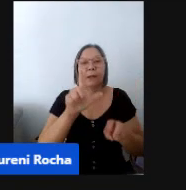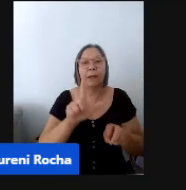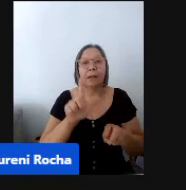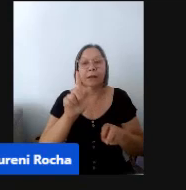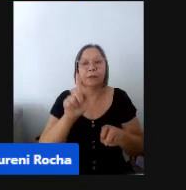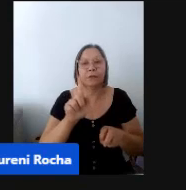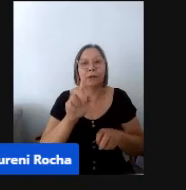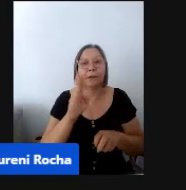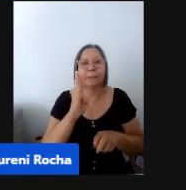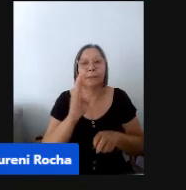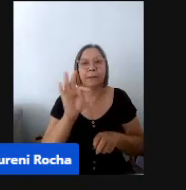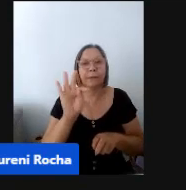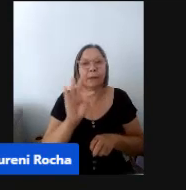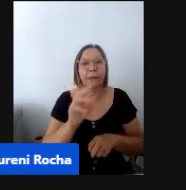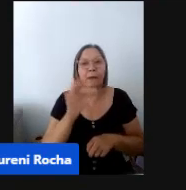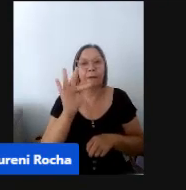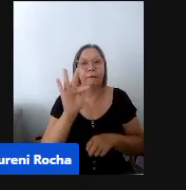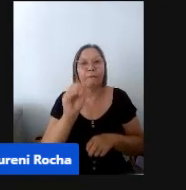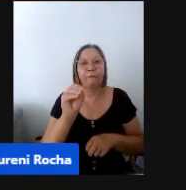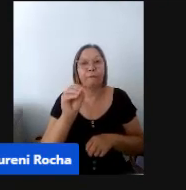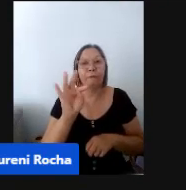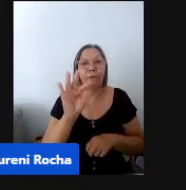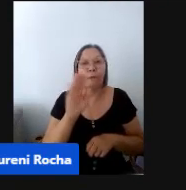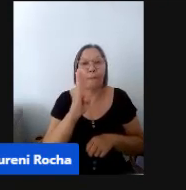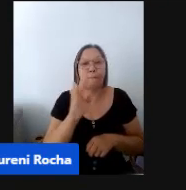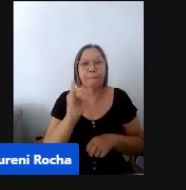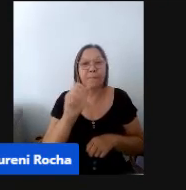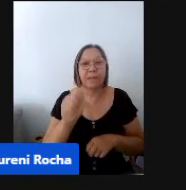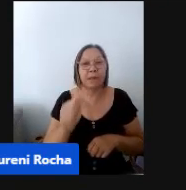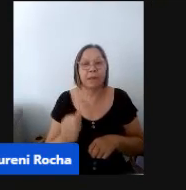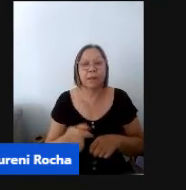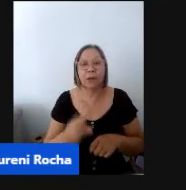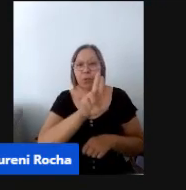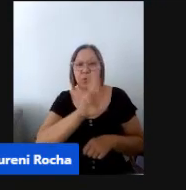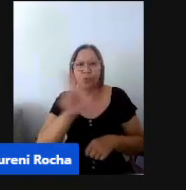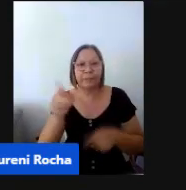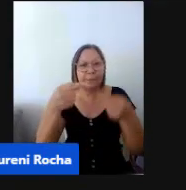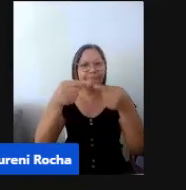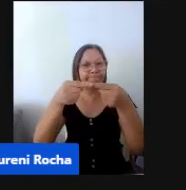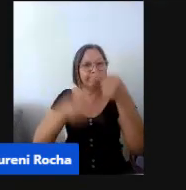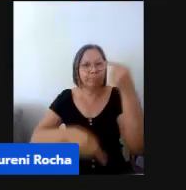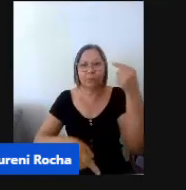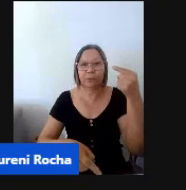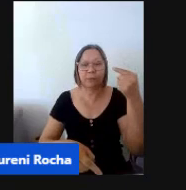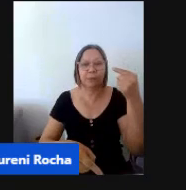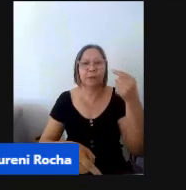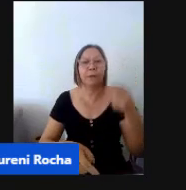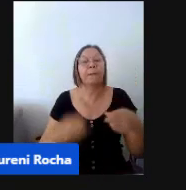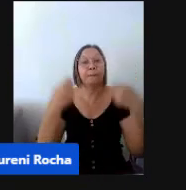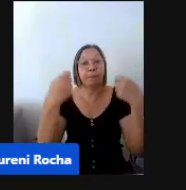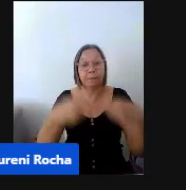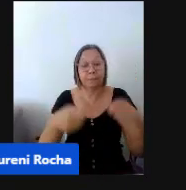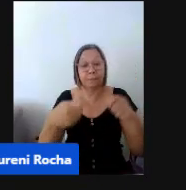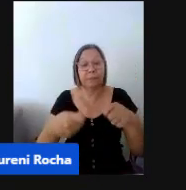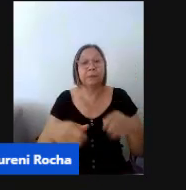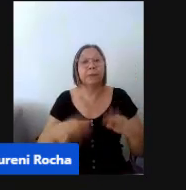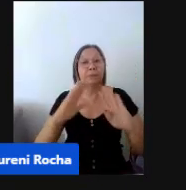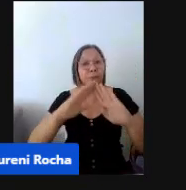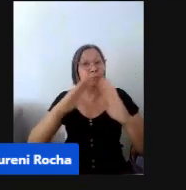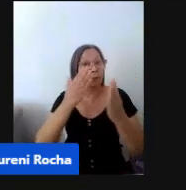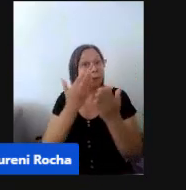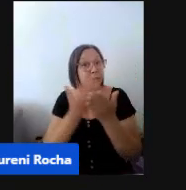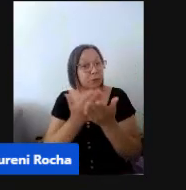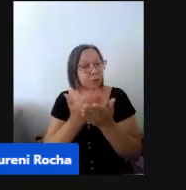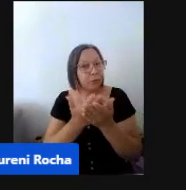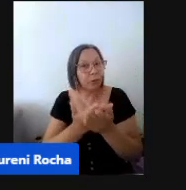LGBTfobia e escola é um binômio que não combina, né? Então, nós precisamos de uma escola acolhedora para todos